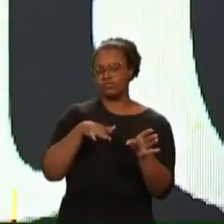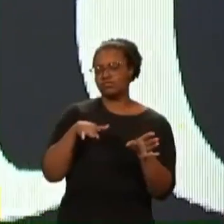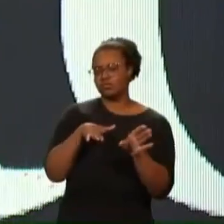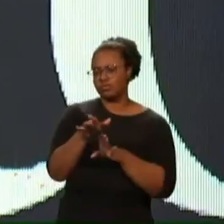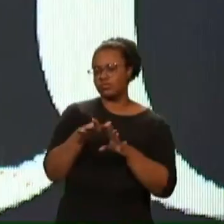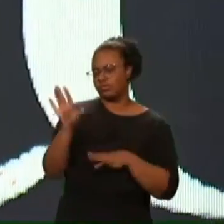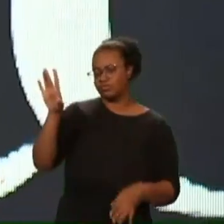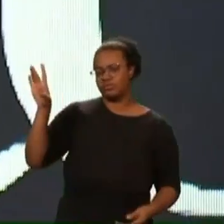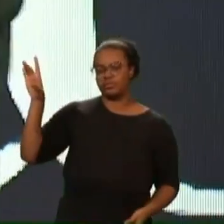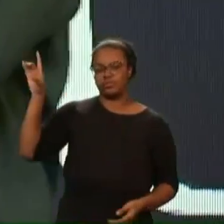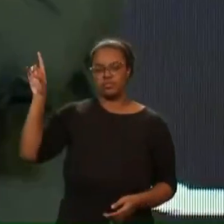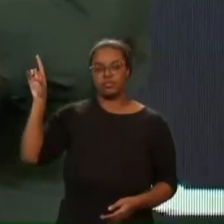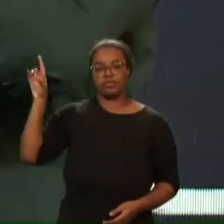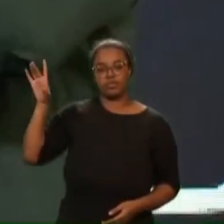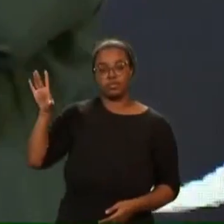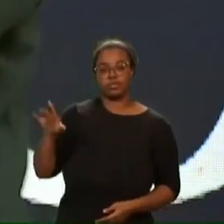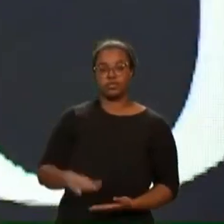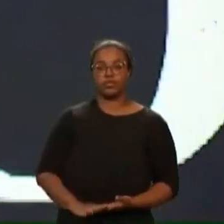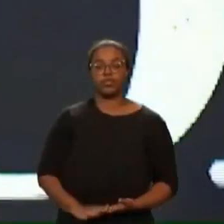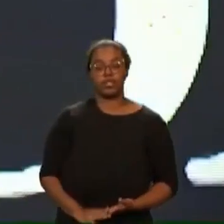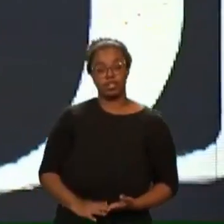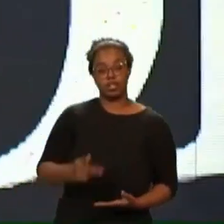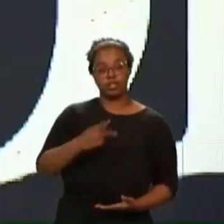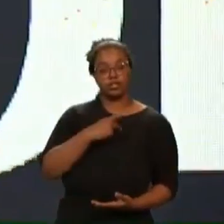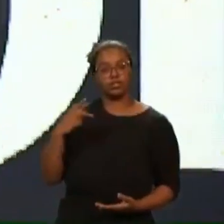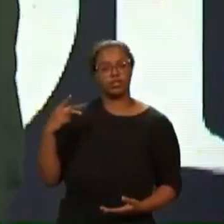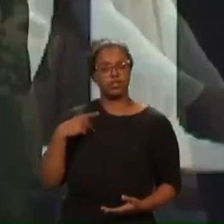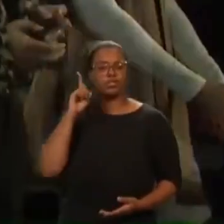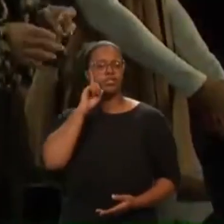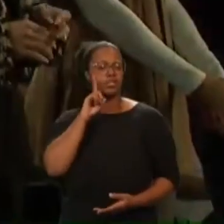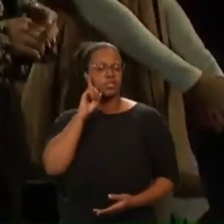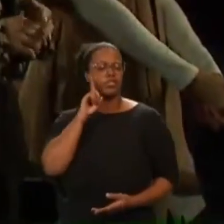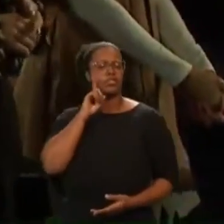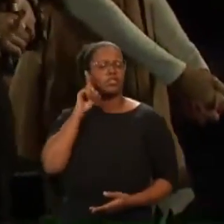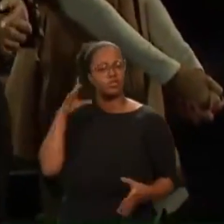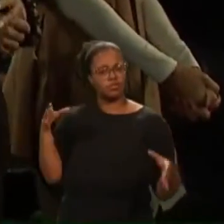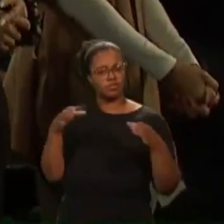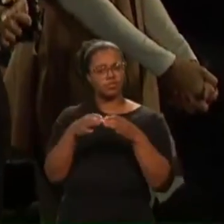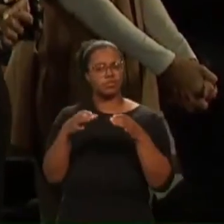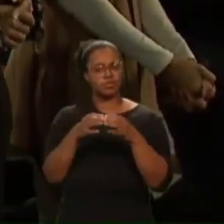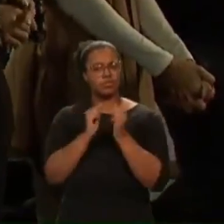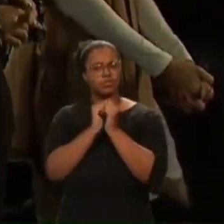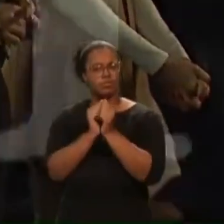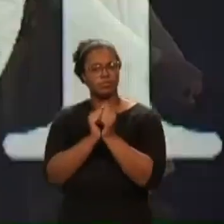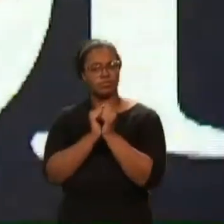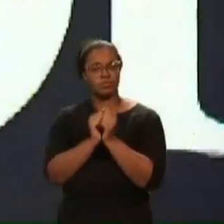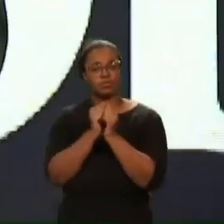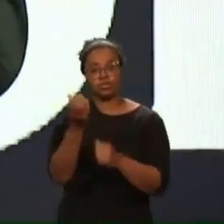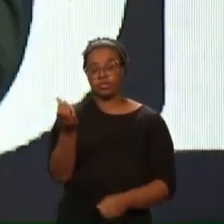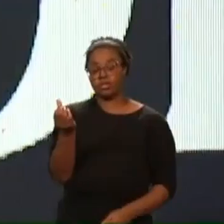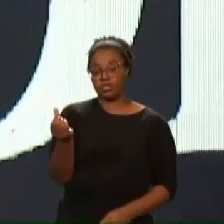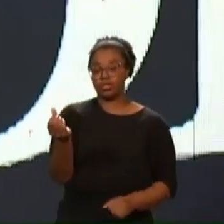somado com toda Regional ali nos Estados Unidos e nesses se meses nós